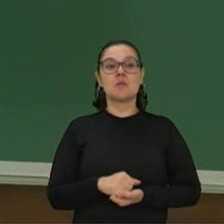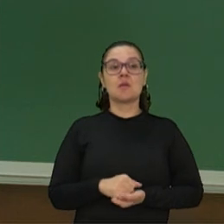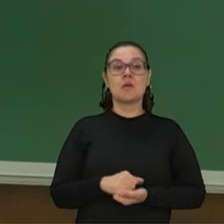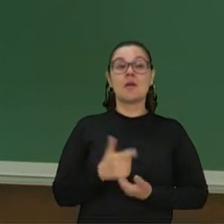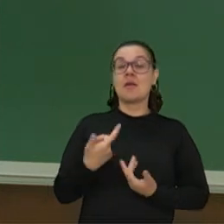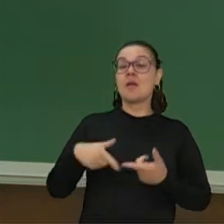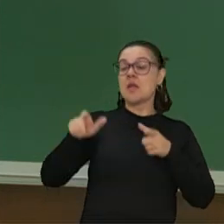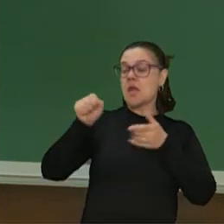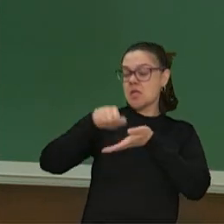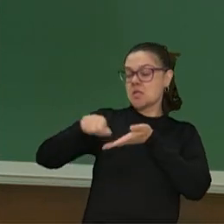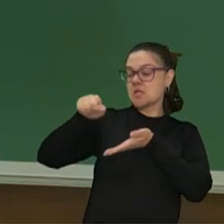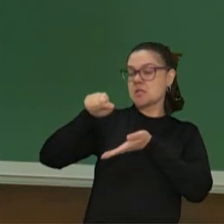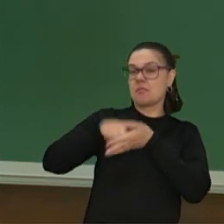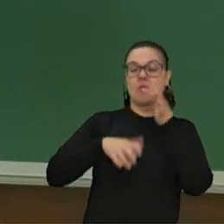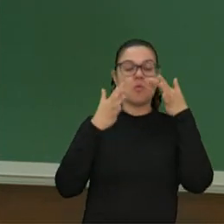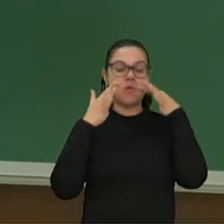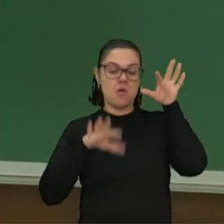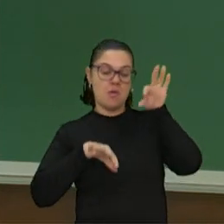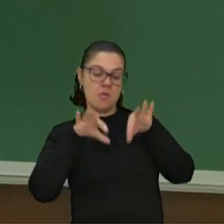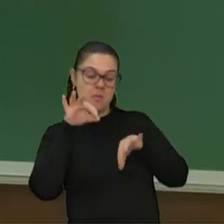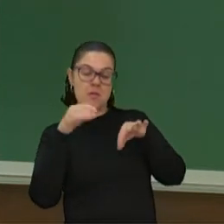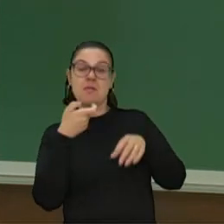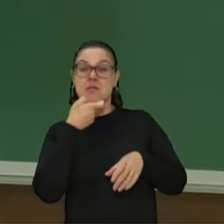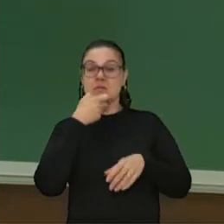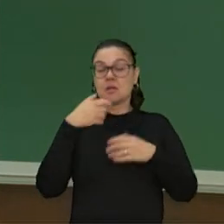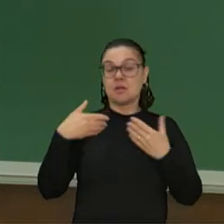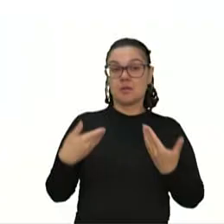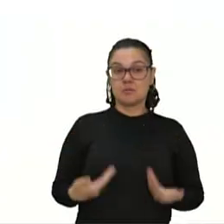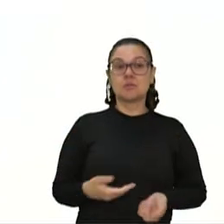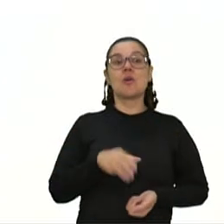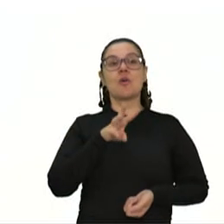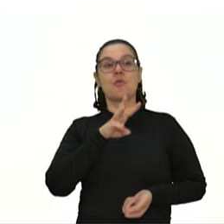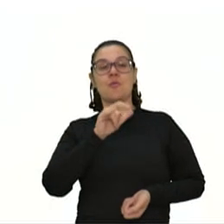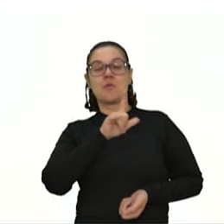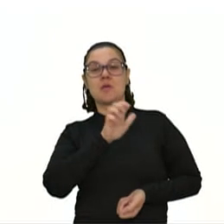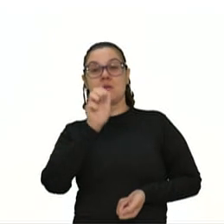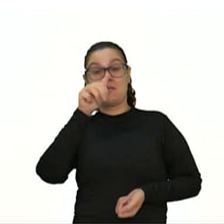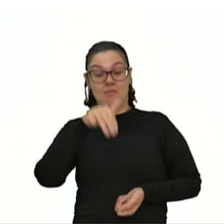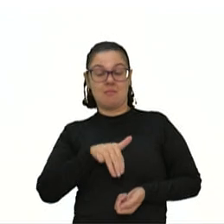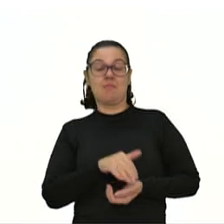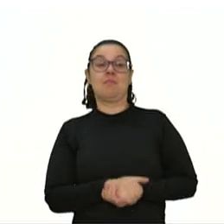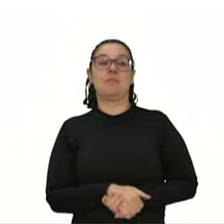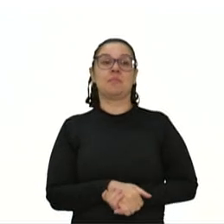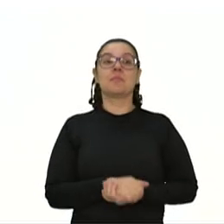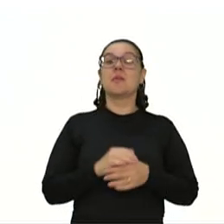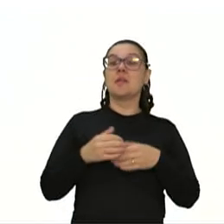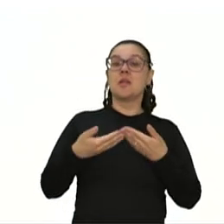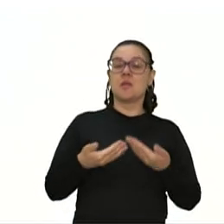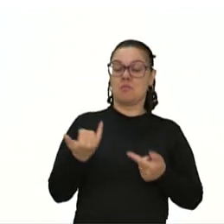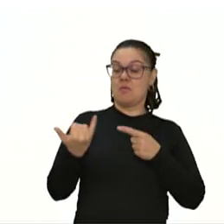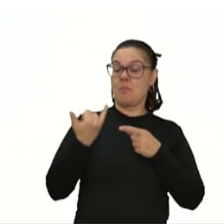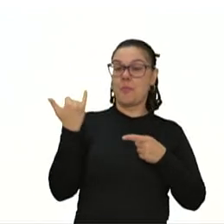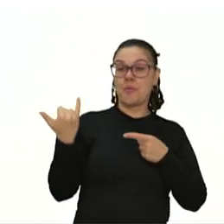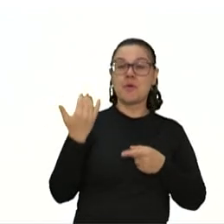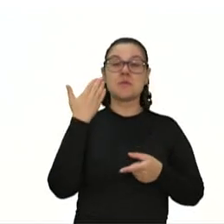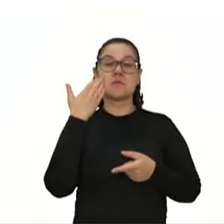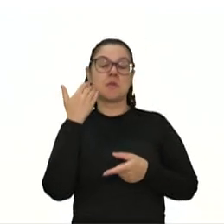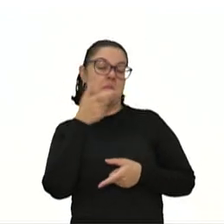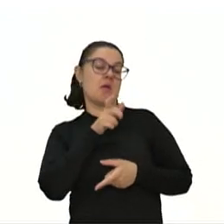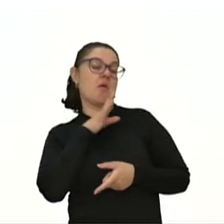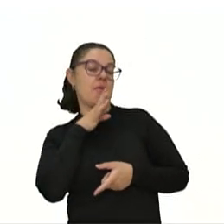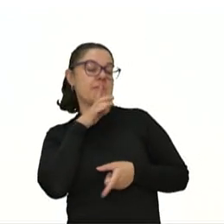um escritor de peça inglesa? É o William Shakespeare. E assim, é importante a gente conhecer